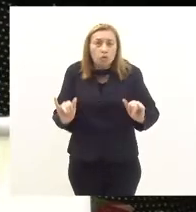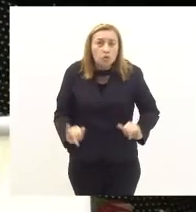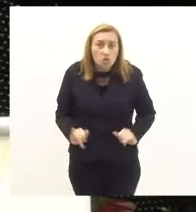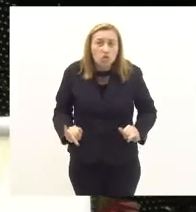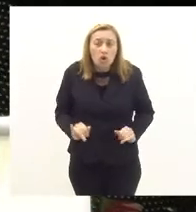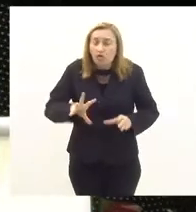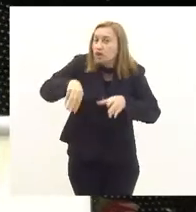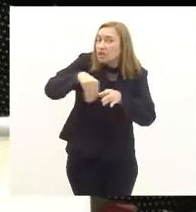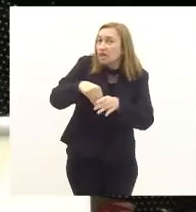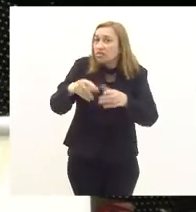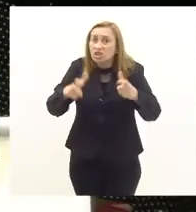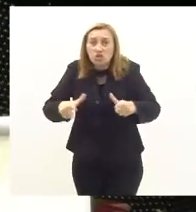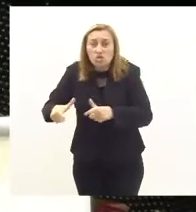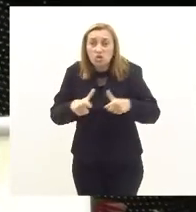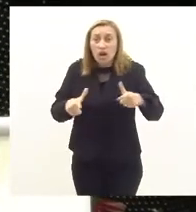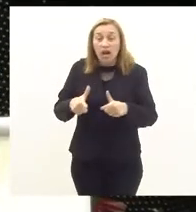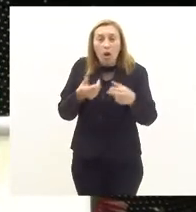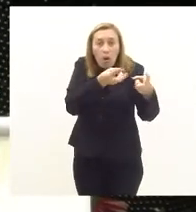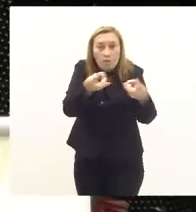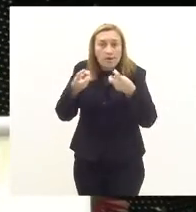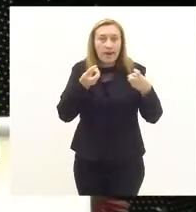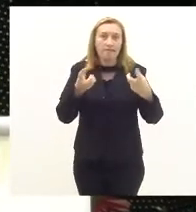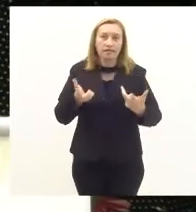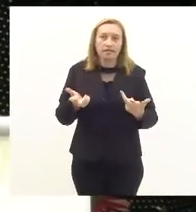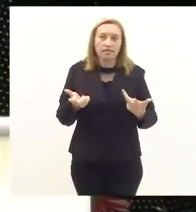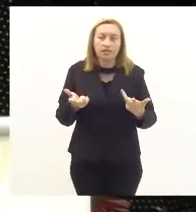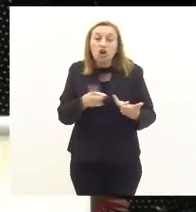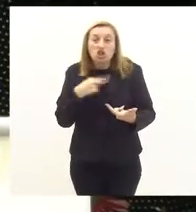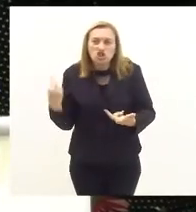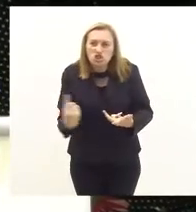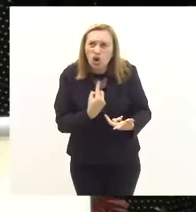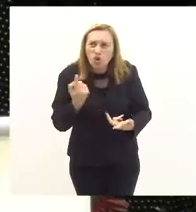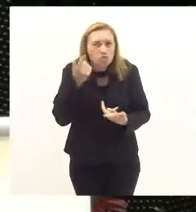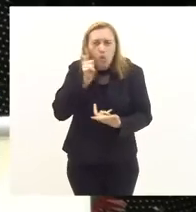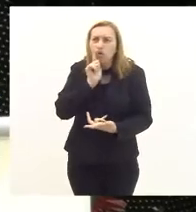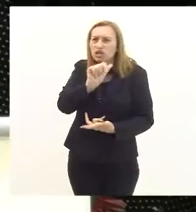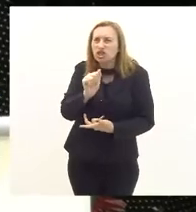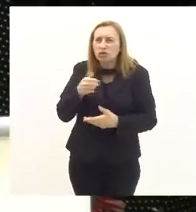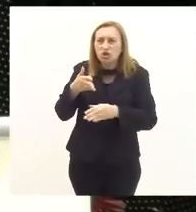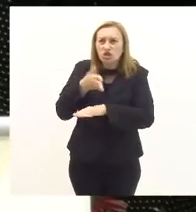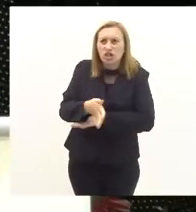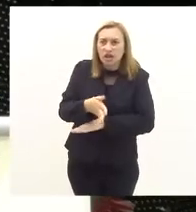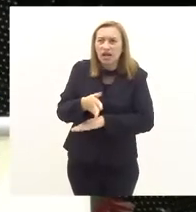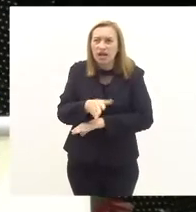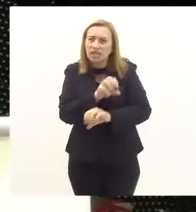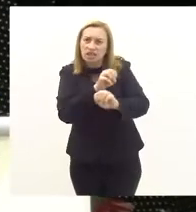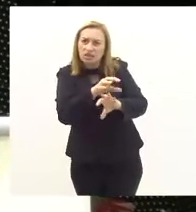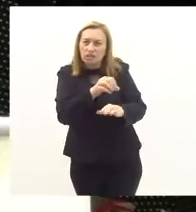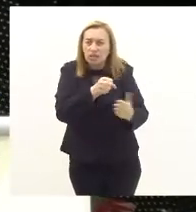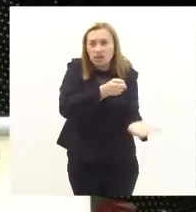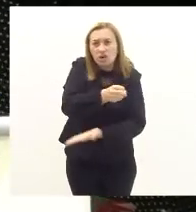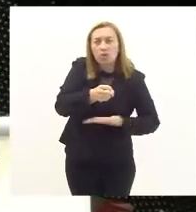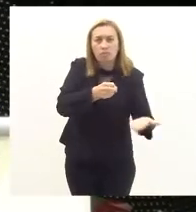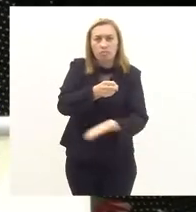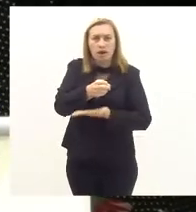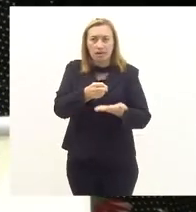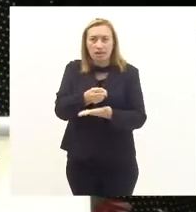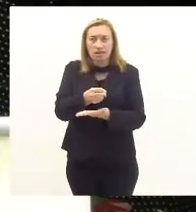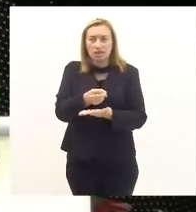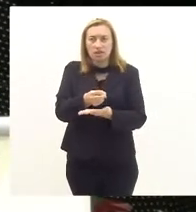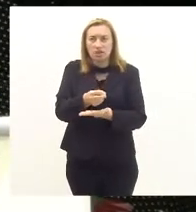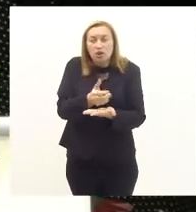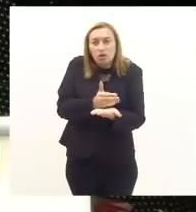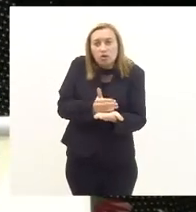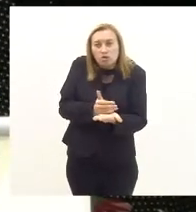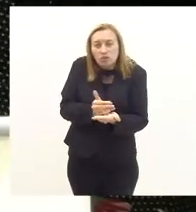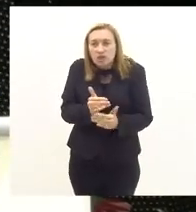desses ambientes. Observem só, nós não conseguimos chegar na escola da educação básica. Quando